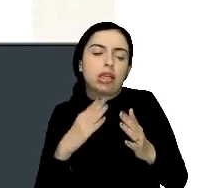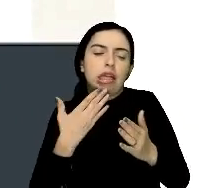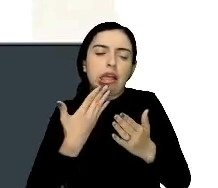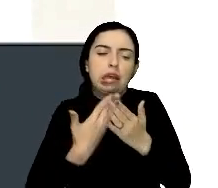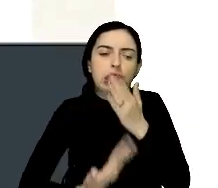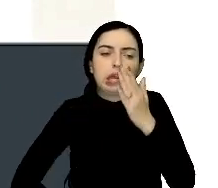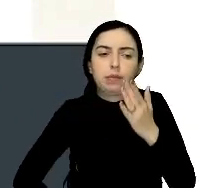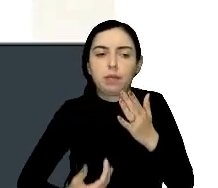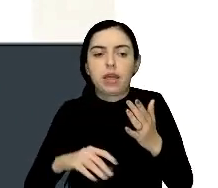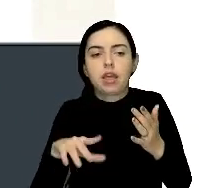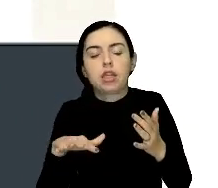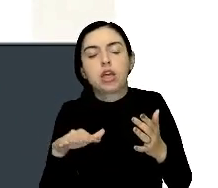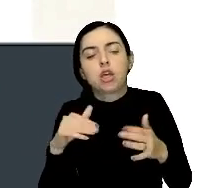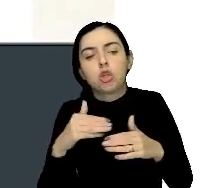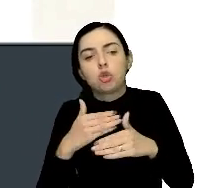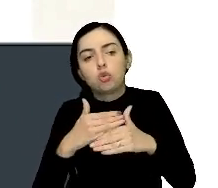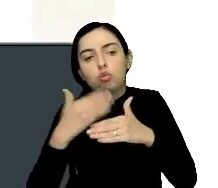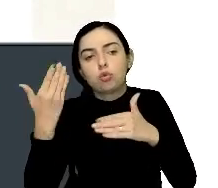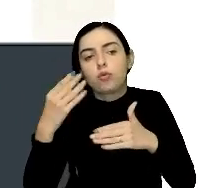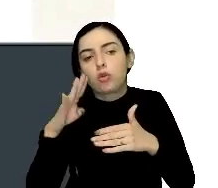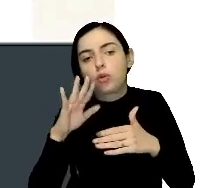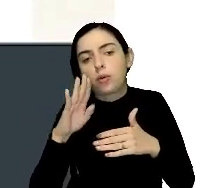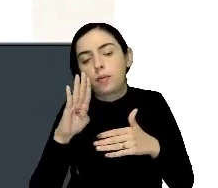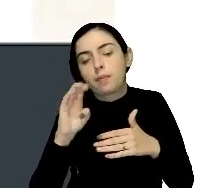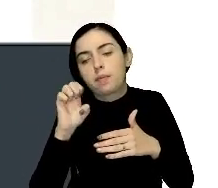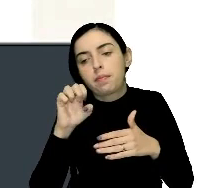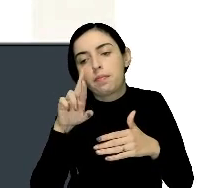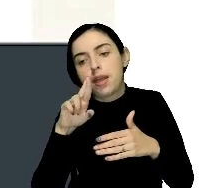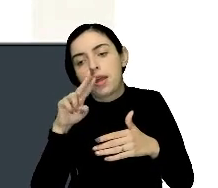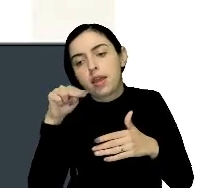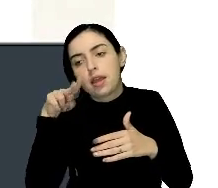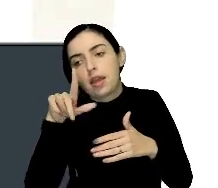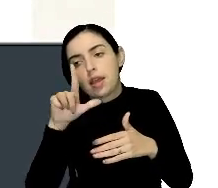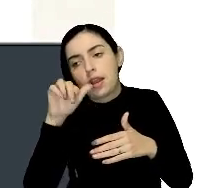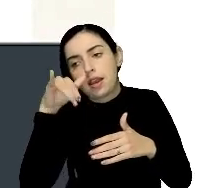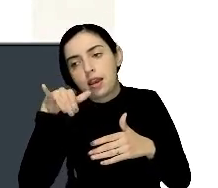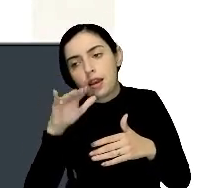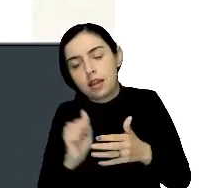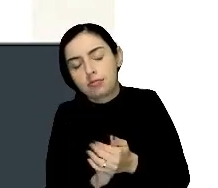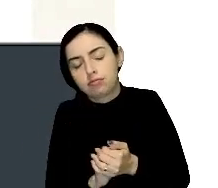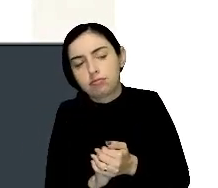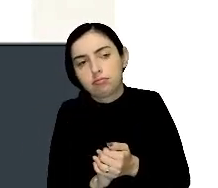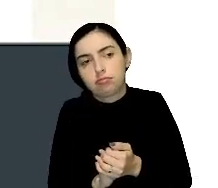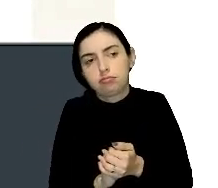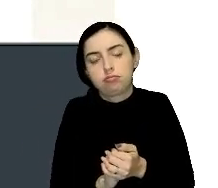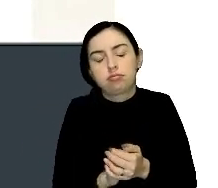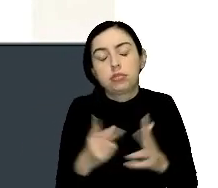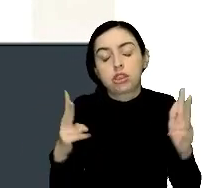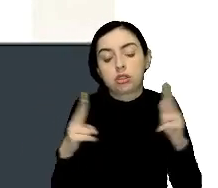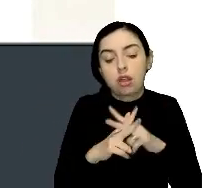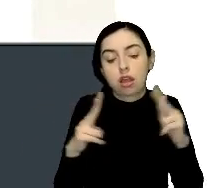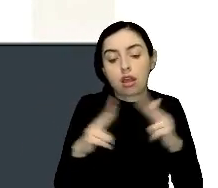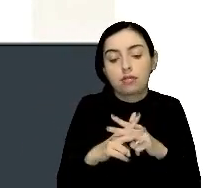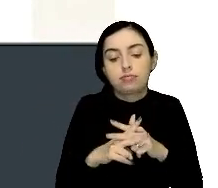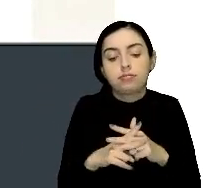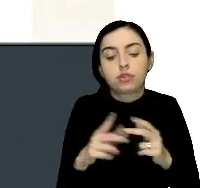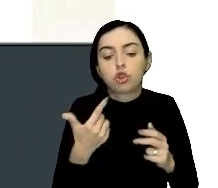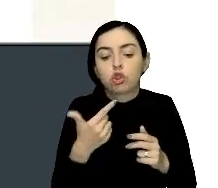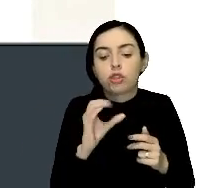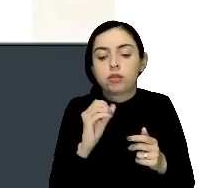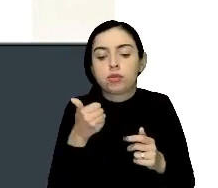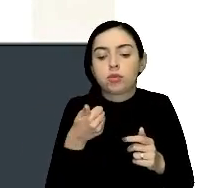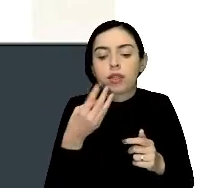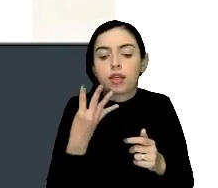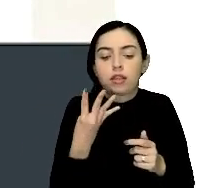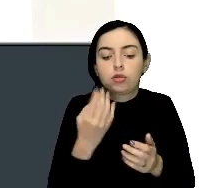tem um crescimento muito grande no final, ali, a partir de 2014, por conta da Guerra da Síria, a Guerra do Afeganistão,